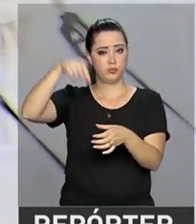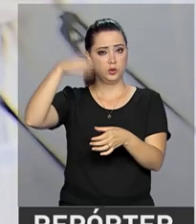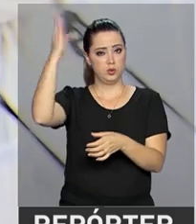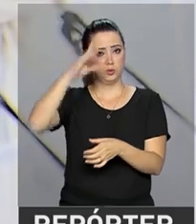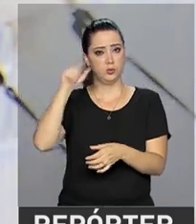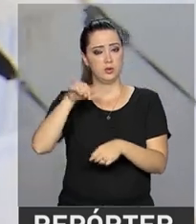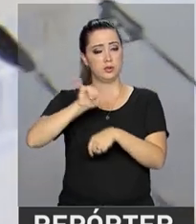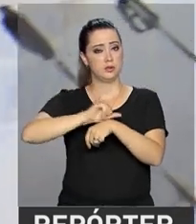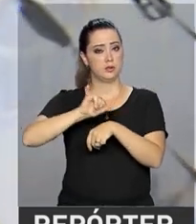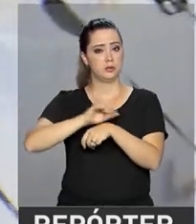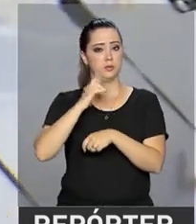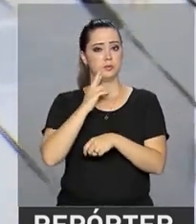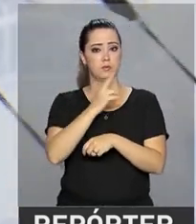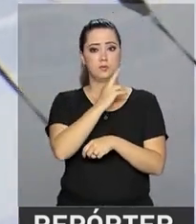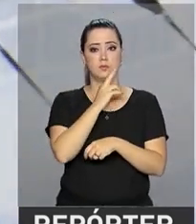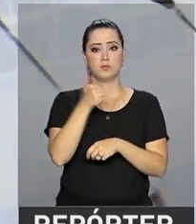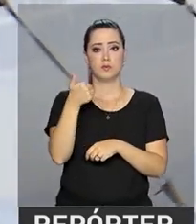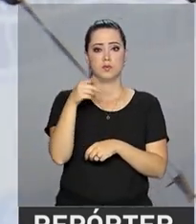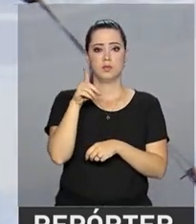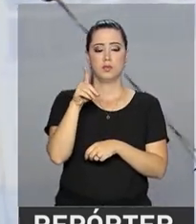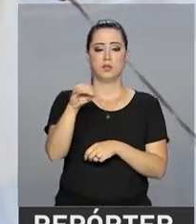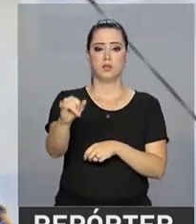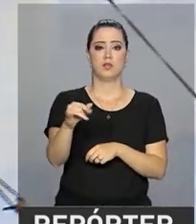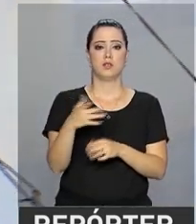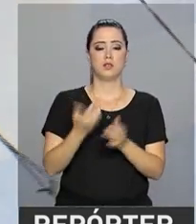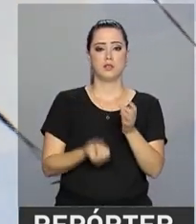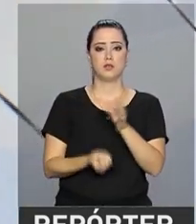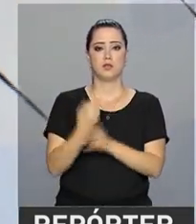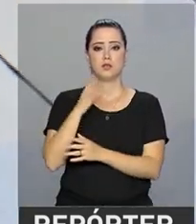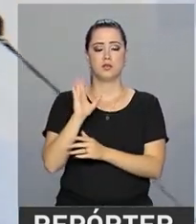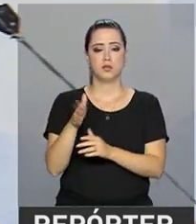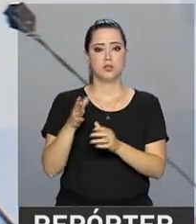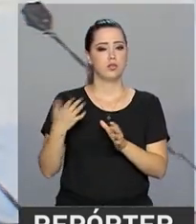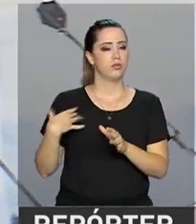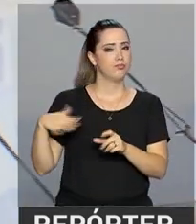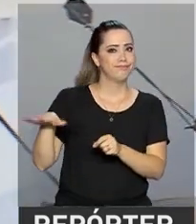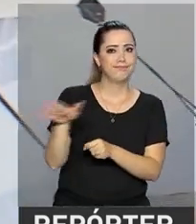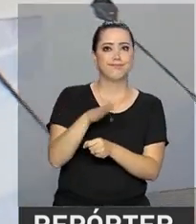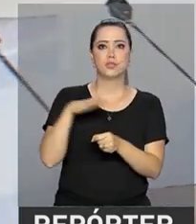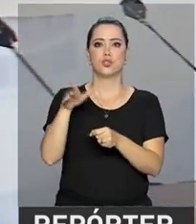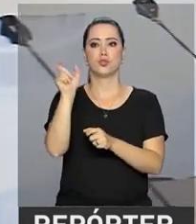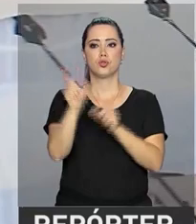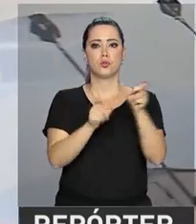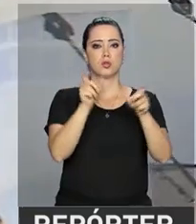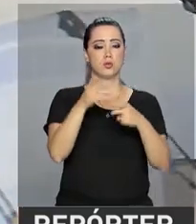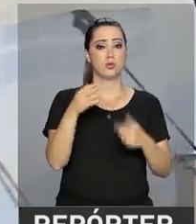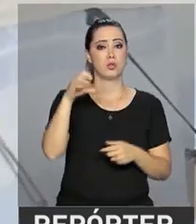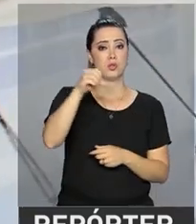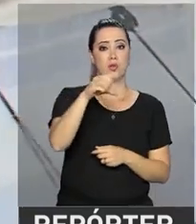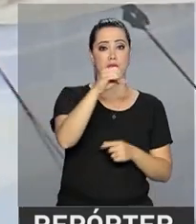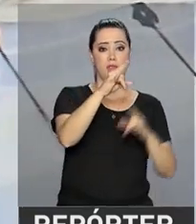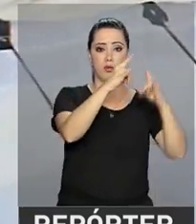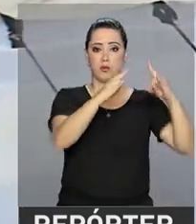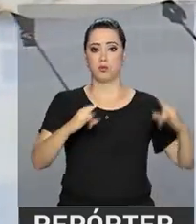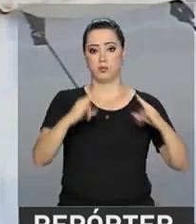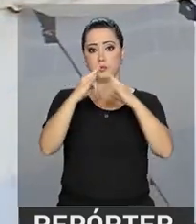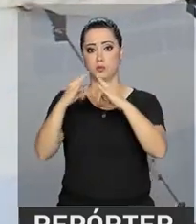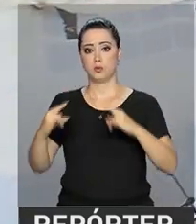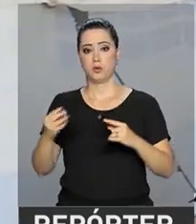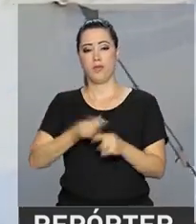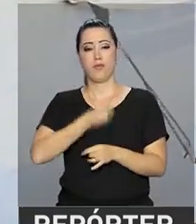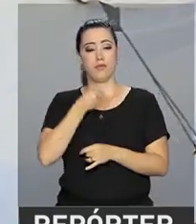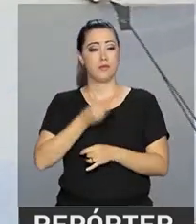Boa Vista. Em menos de 15 dias da criação, já está lotado. São 99 barracas onde